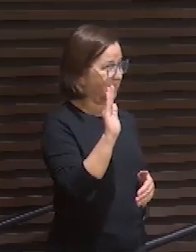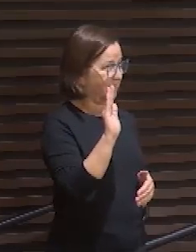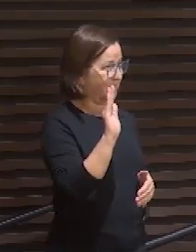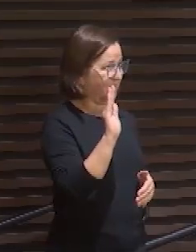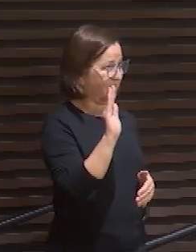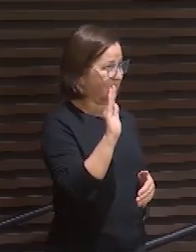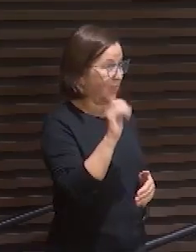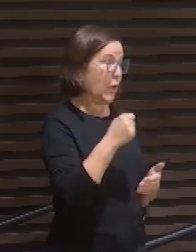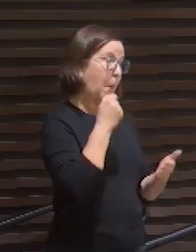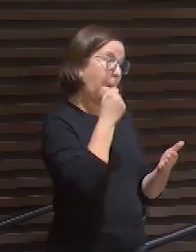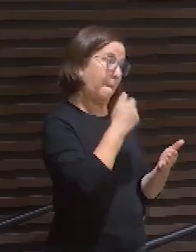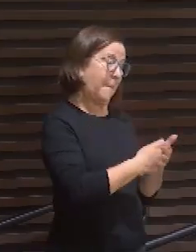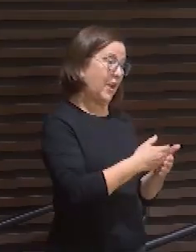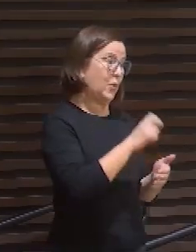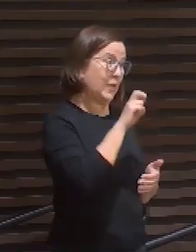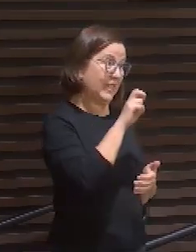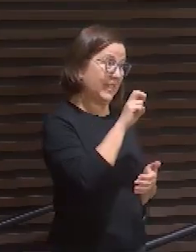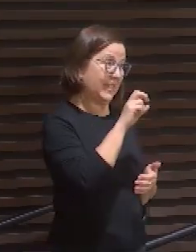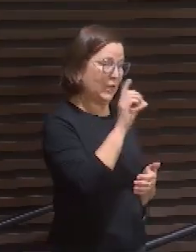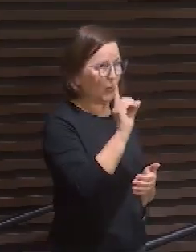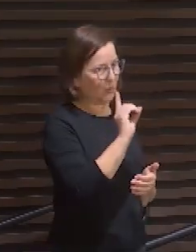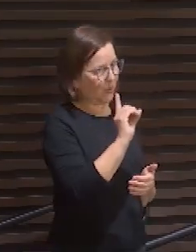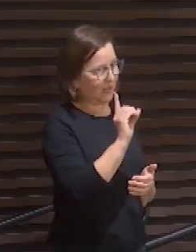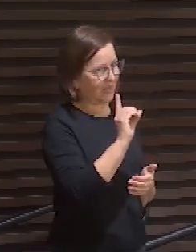eu lhe pago $5.